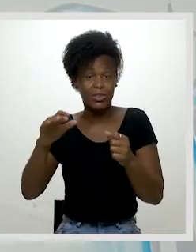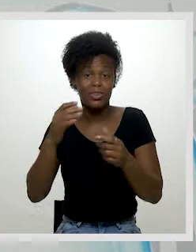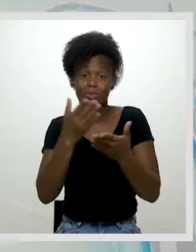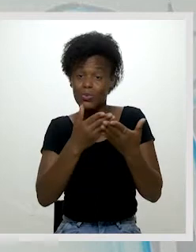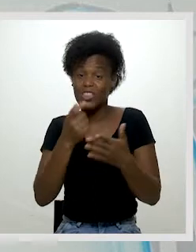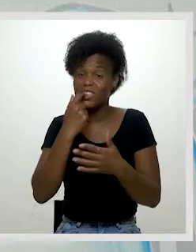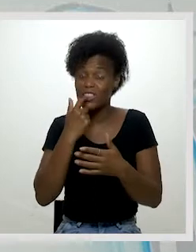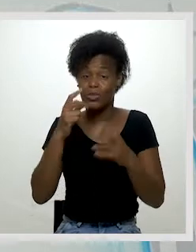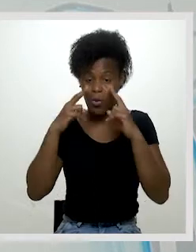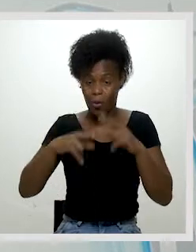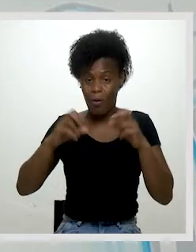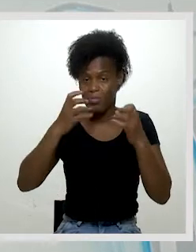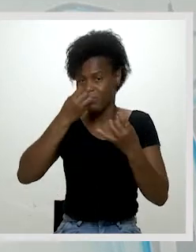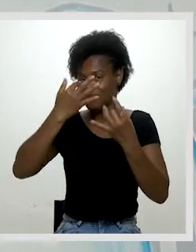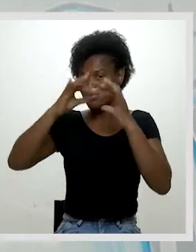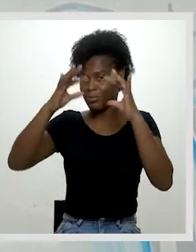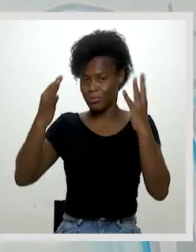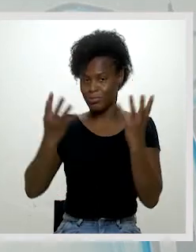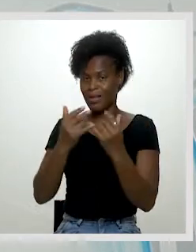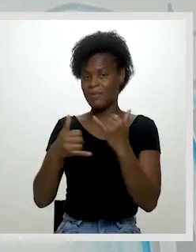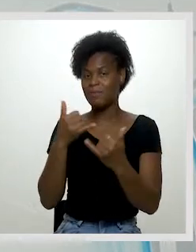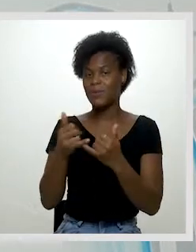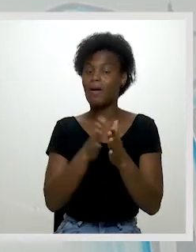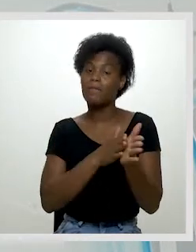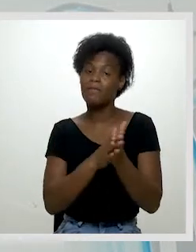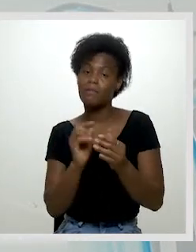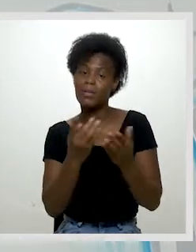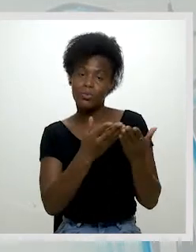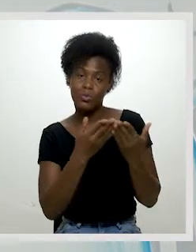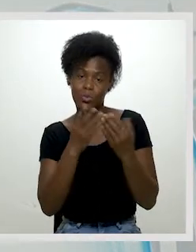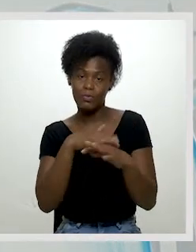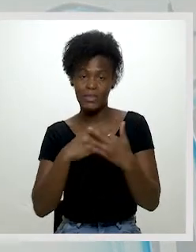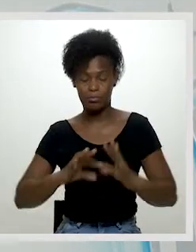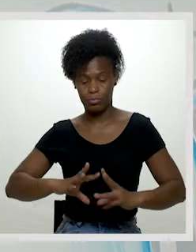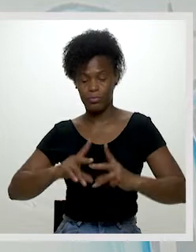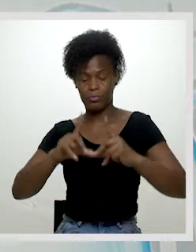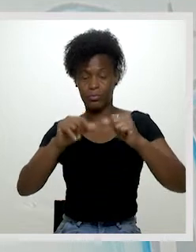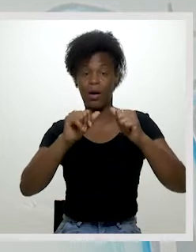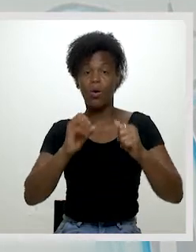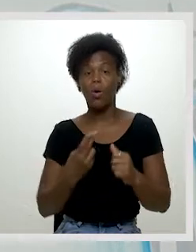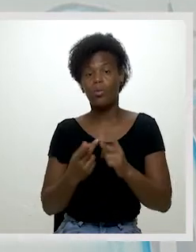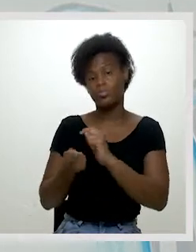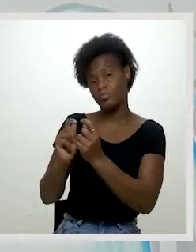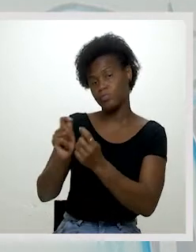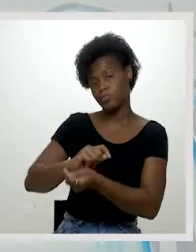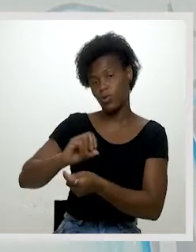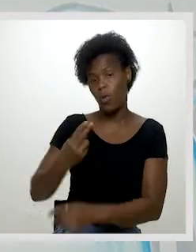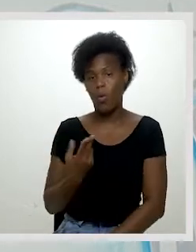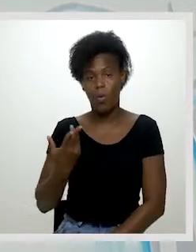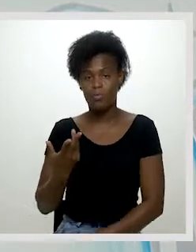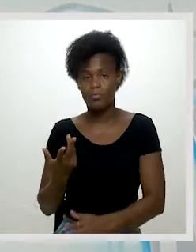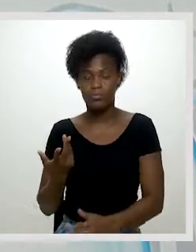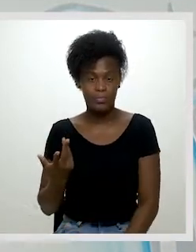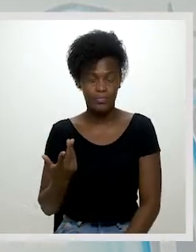na natureza, que são aproveitados para fazer o estudo da evolução, isto é, da transformação ou